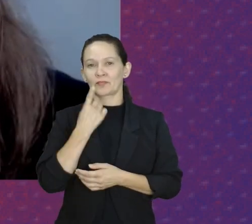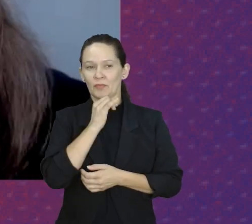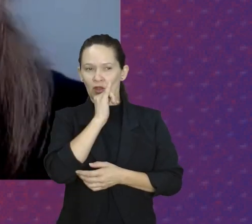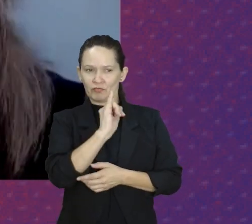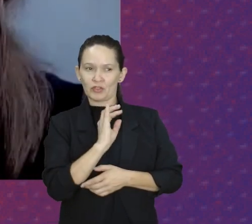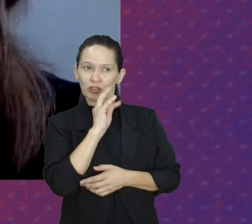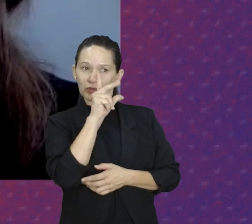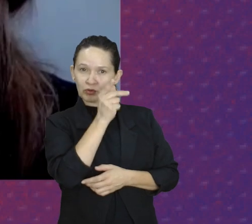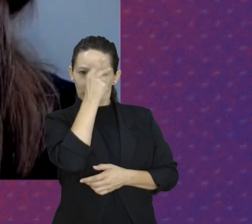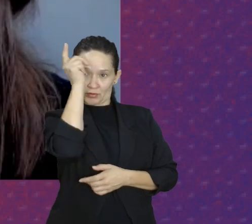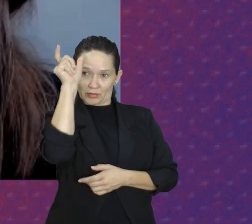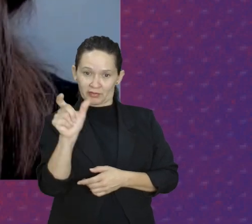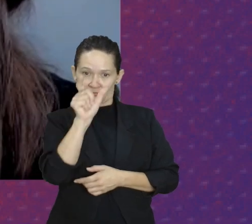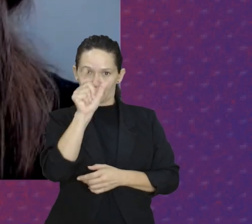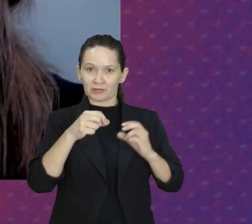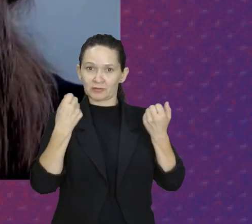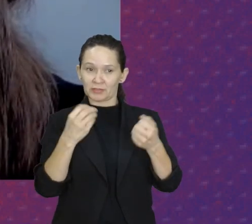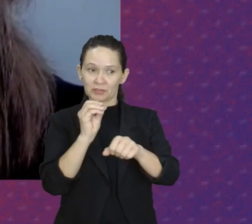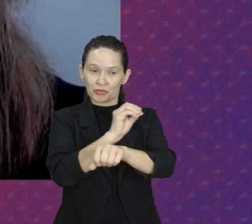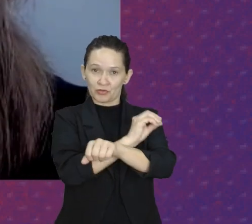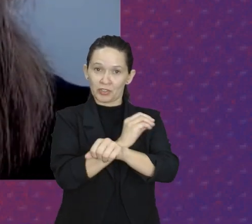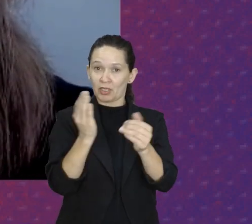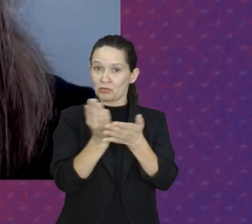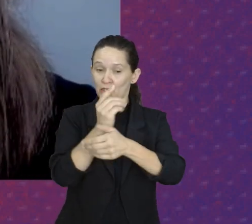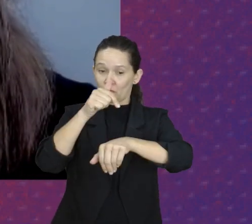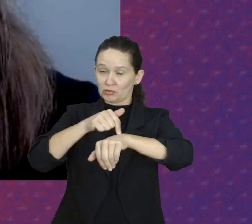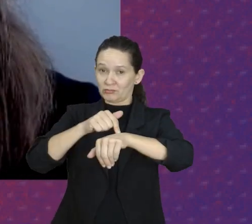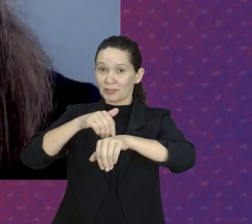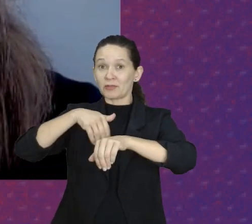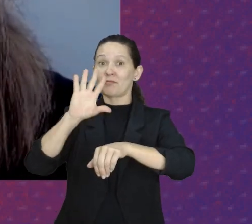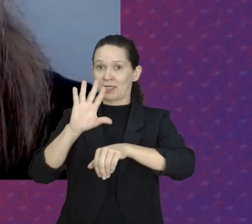precisa de cuidado e que em alguns momentos da vida isso é mais